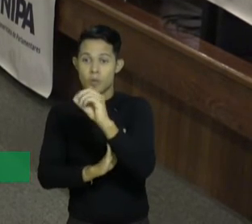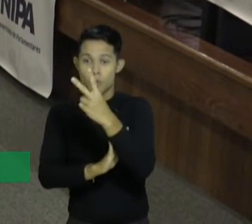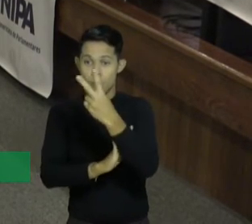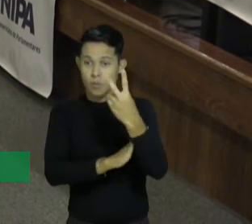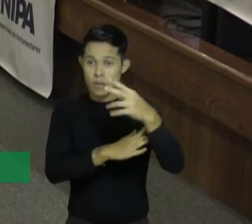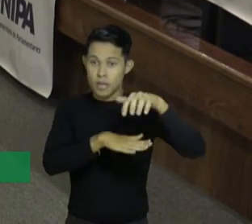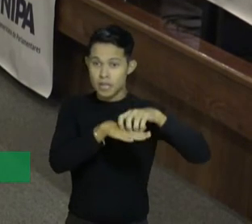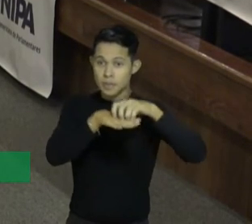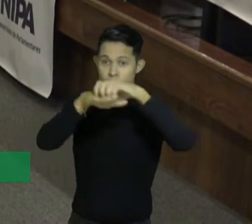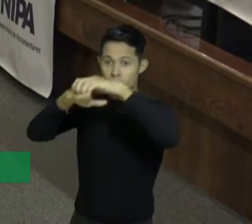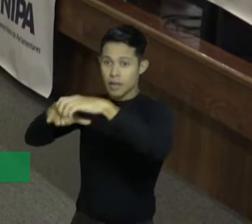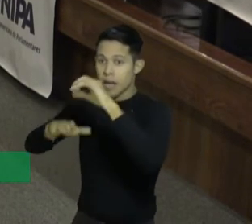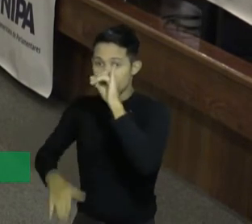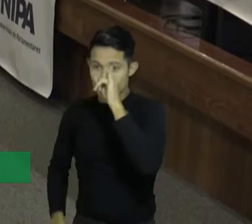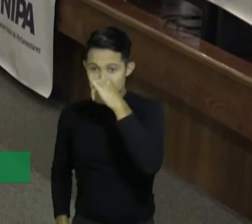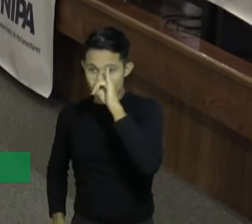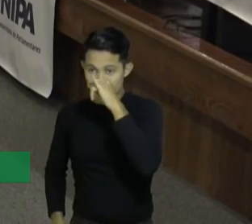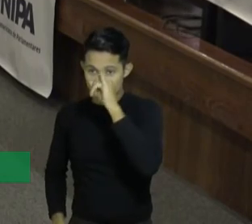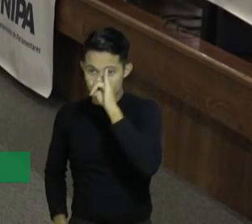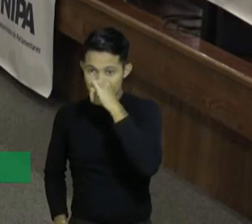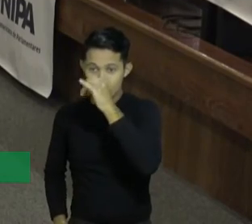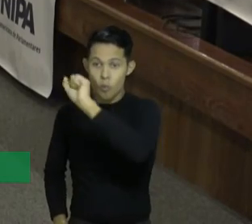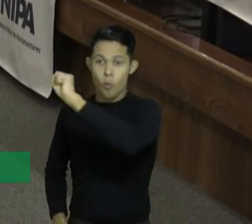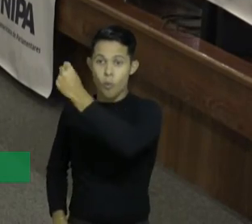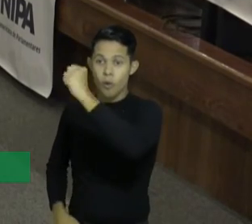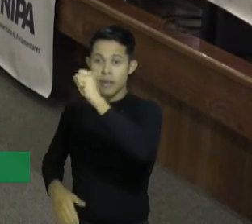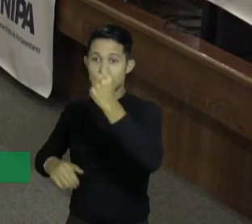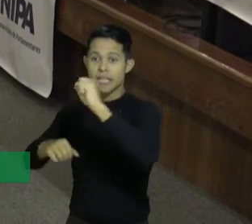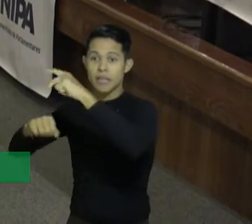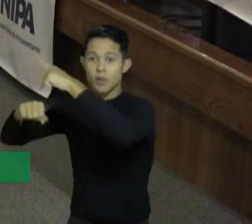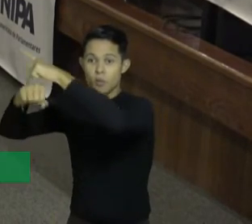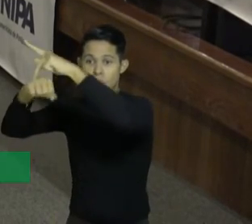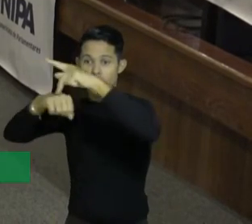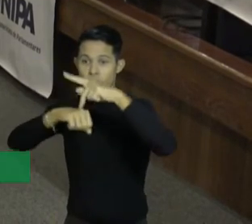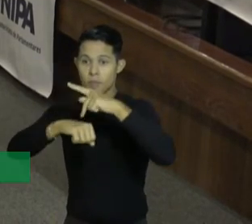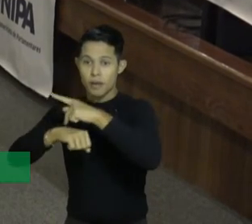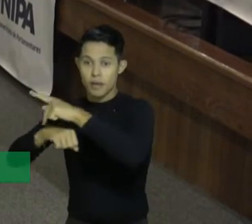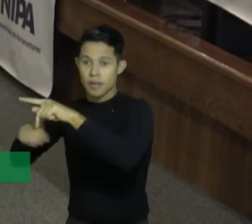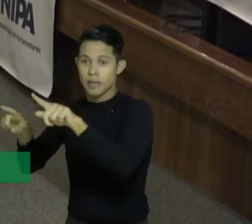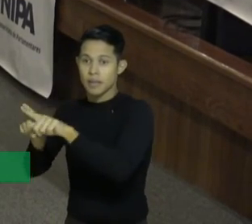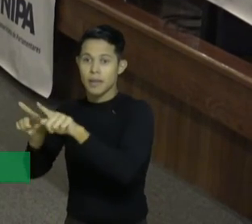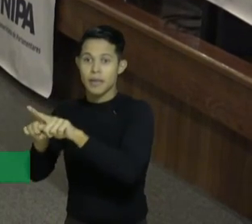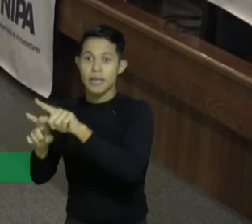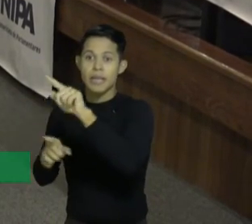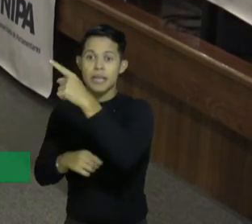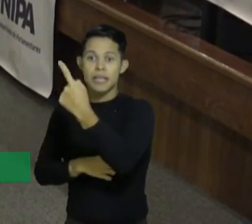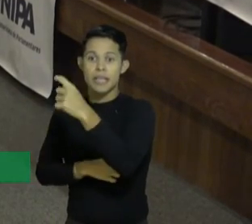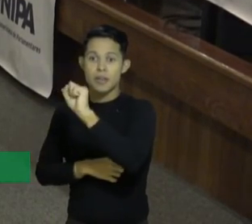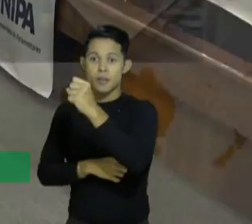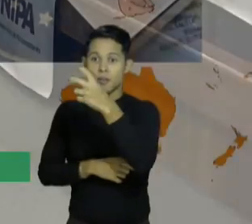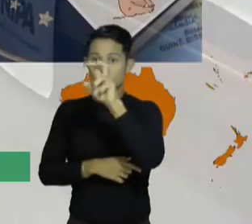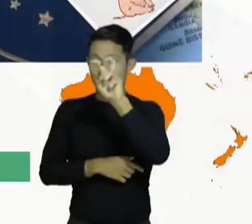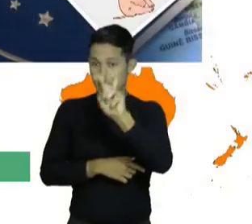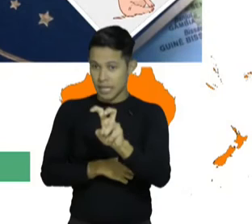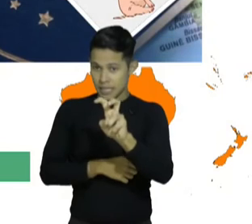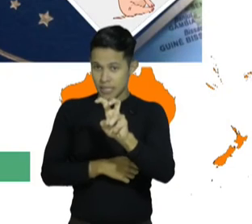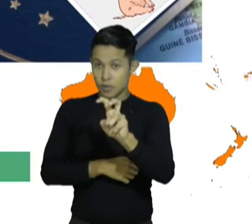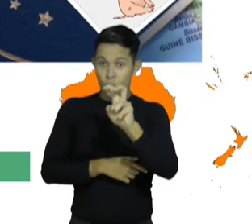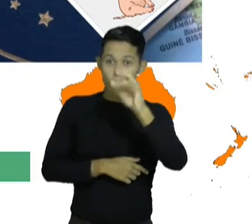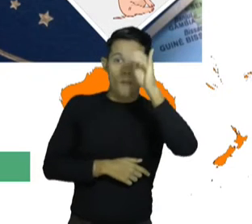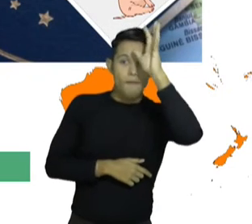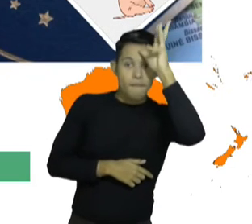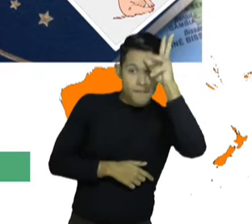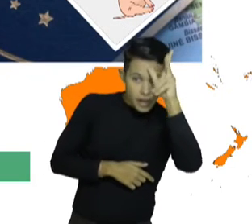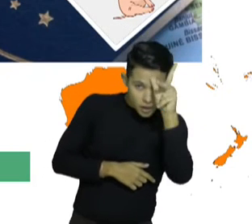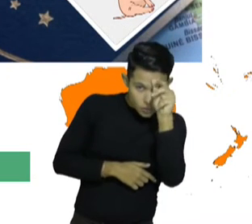88 Destinos e 145 destinos no mundo exportamos Franco por quê